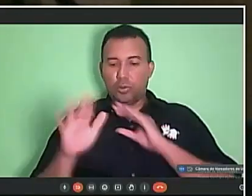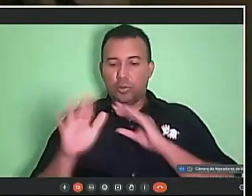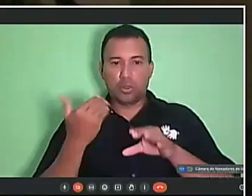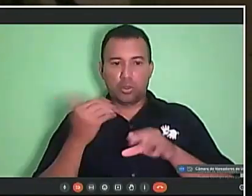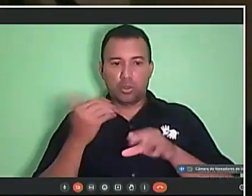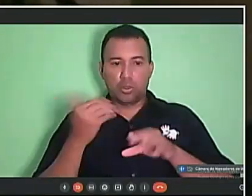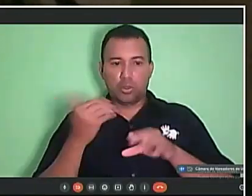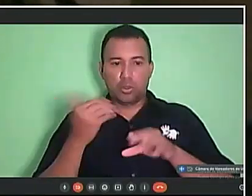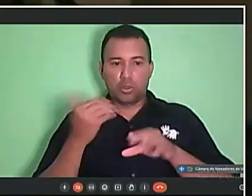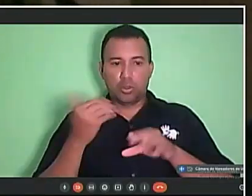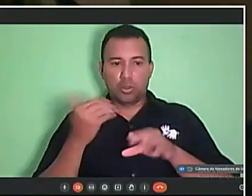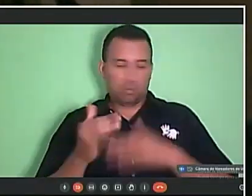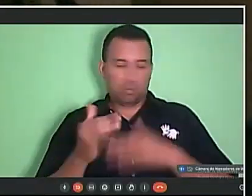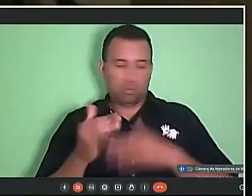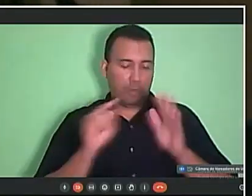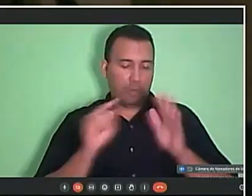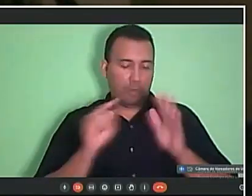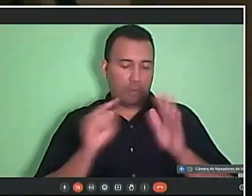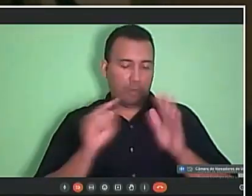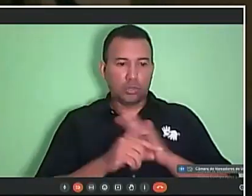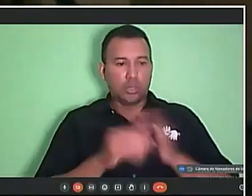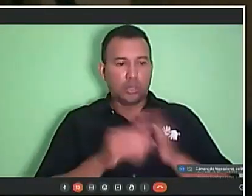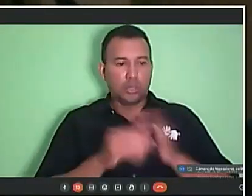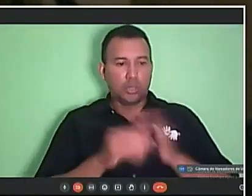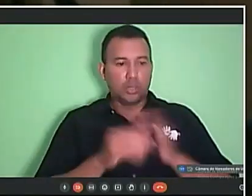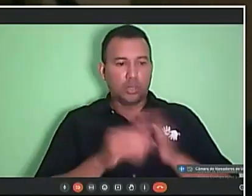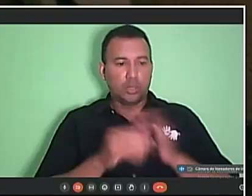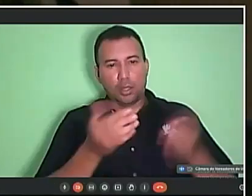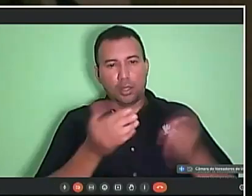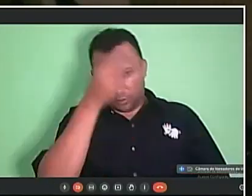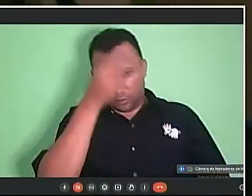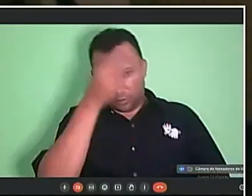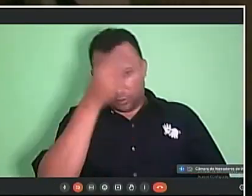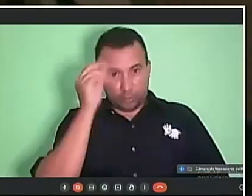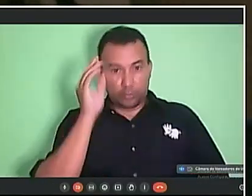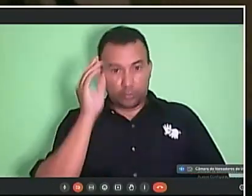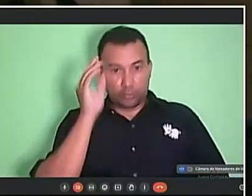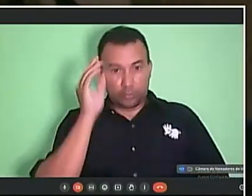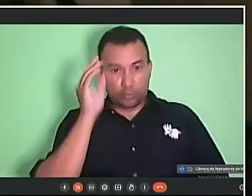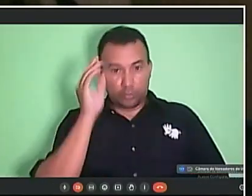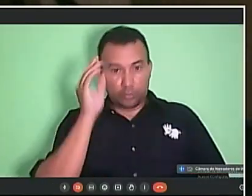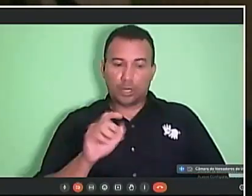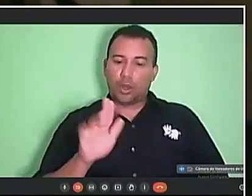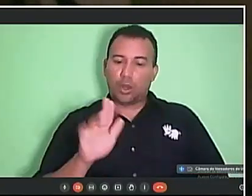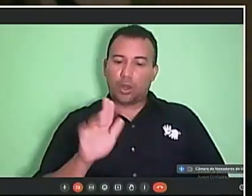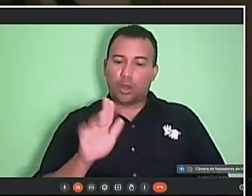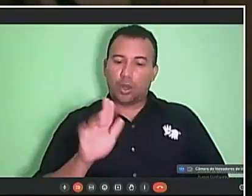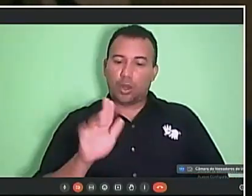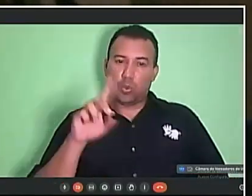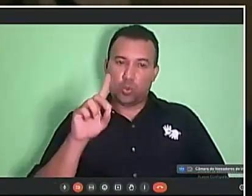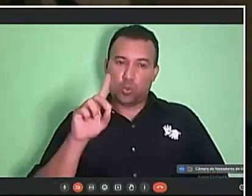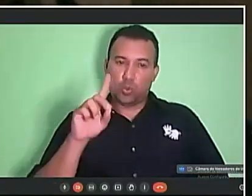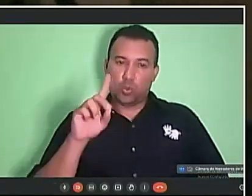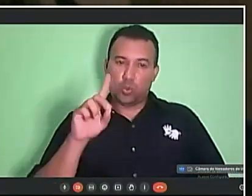sejam. Direcionado aos prefeitos novamente. A senhora Lourdes Hoffmann